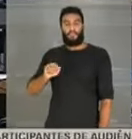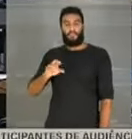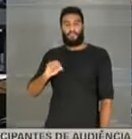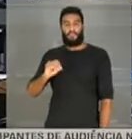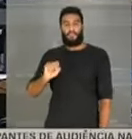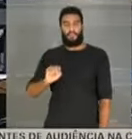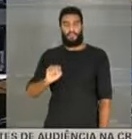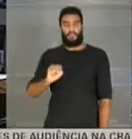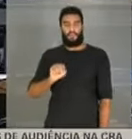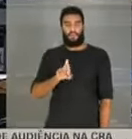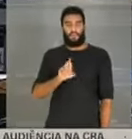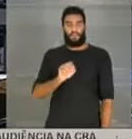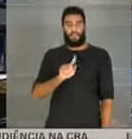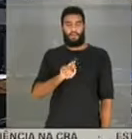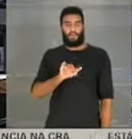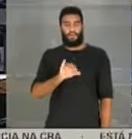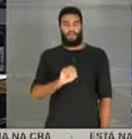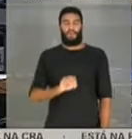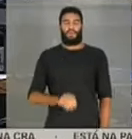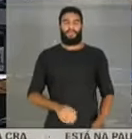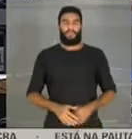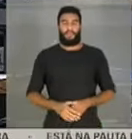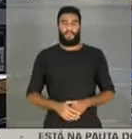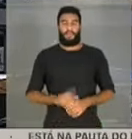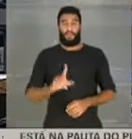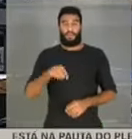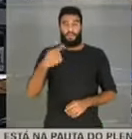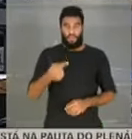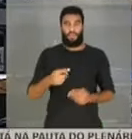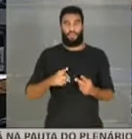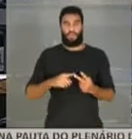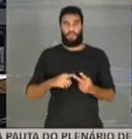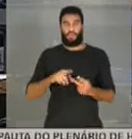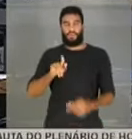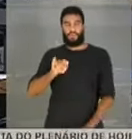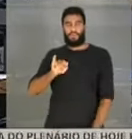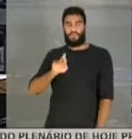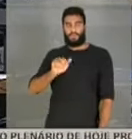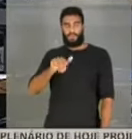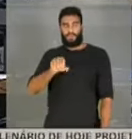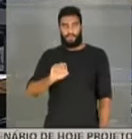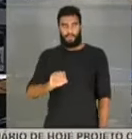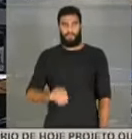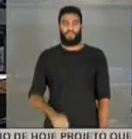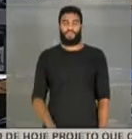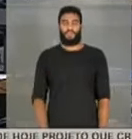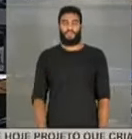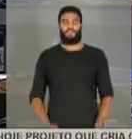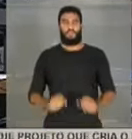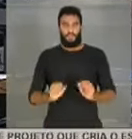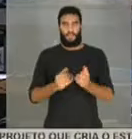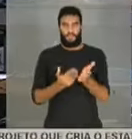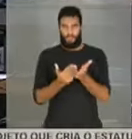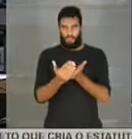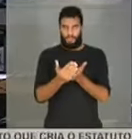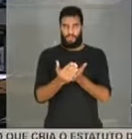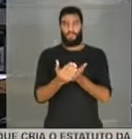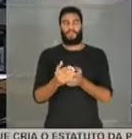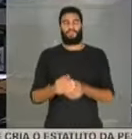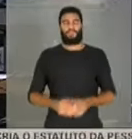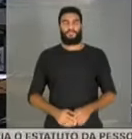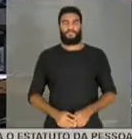Rogério e depois o senador Eduardo Girão. Marcos Rogério, o senhor já pode começar, eu vou passando